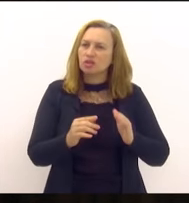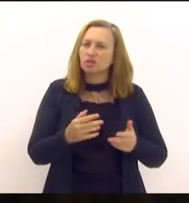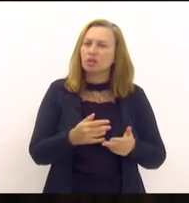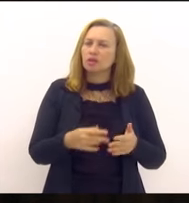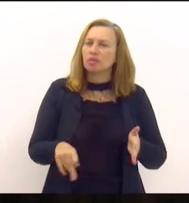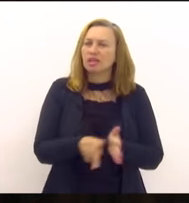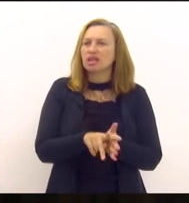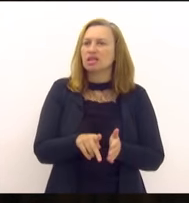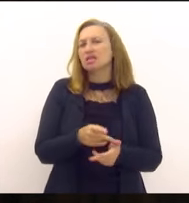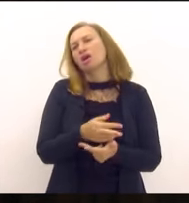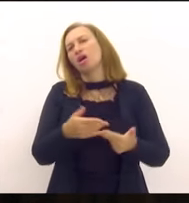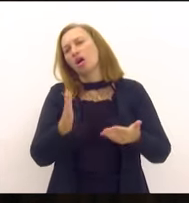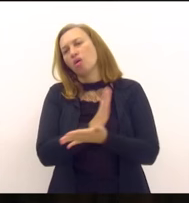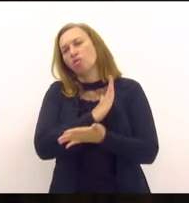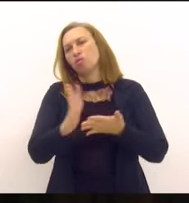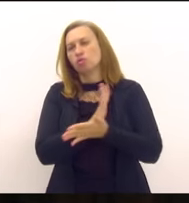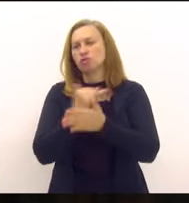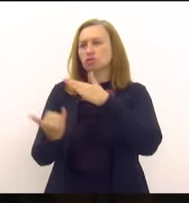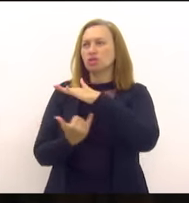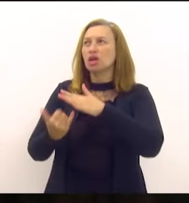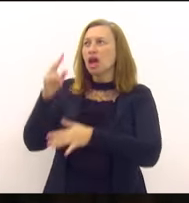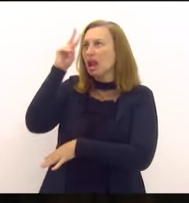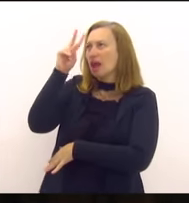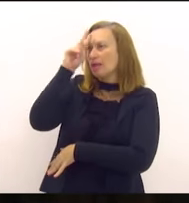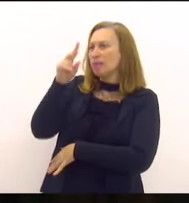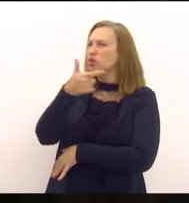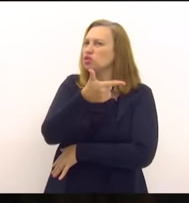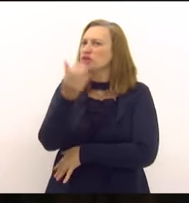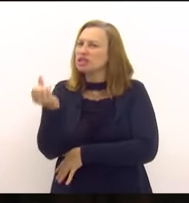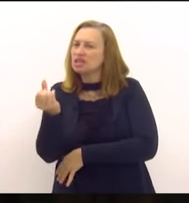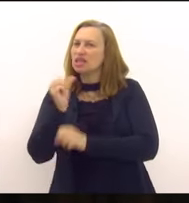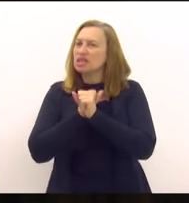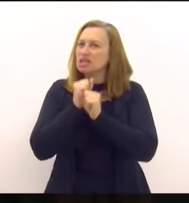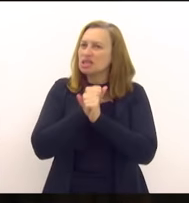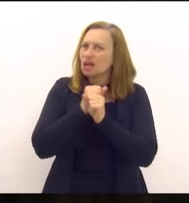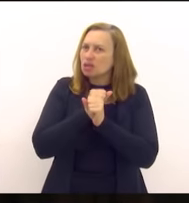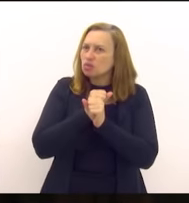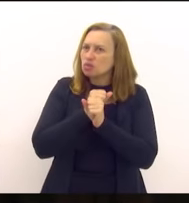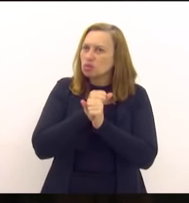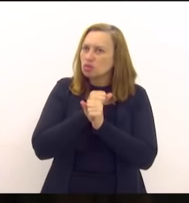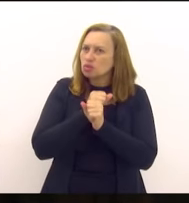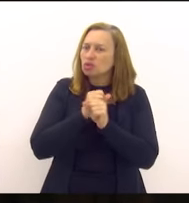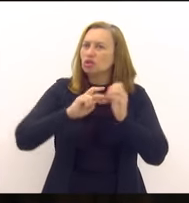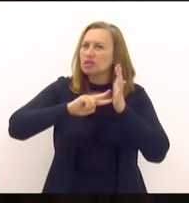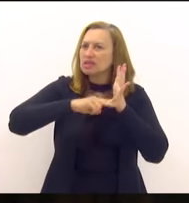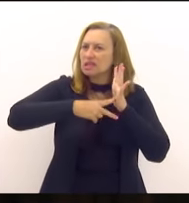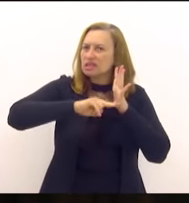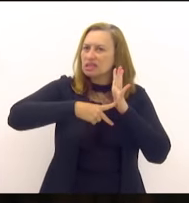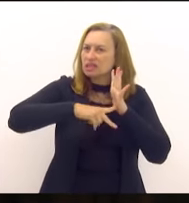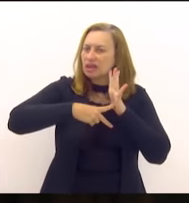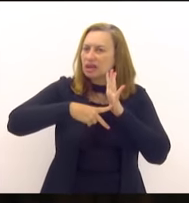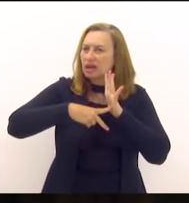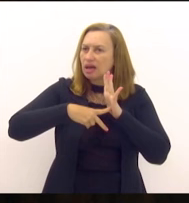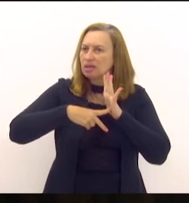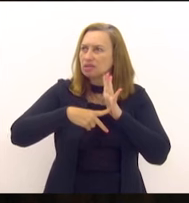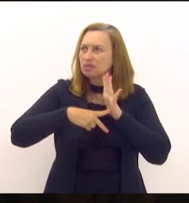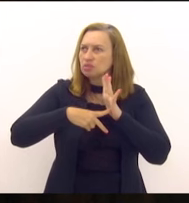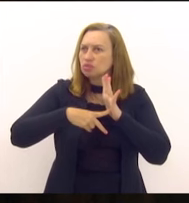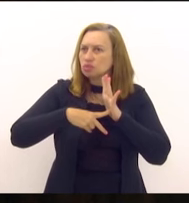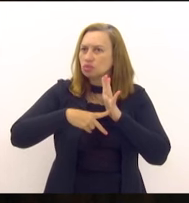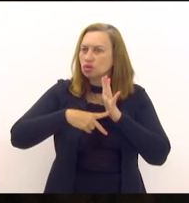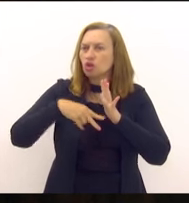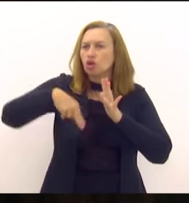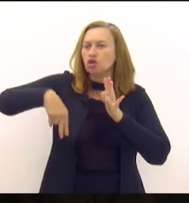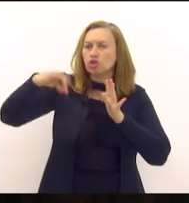instituições. E aí me vem à memória, gente, os 26 anos que passei num dos maiores sindicatos do